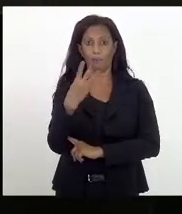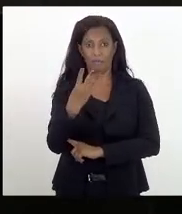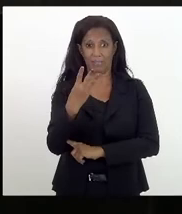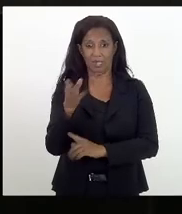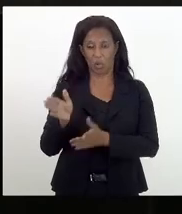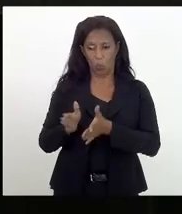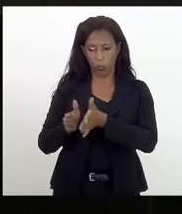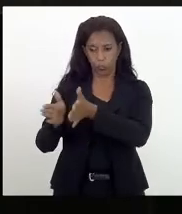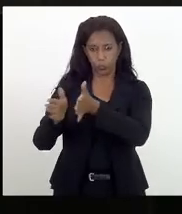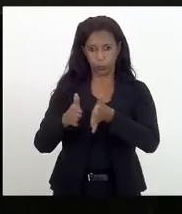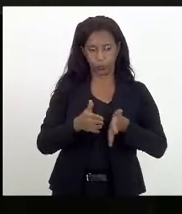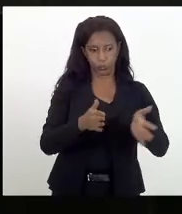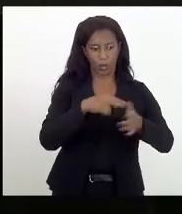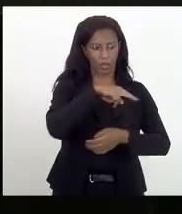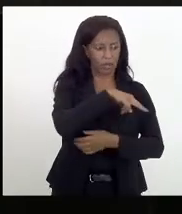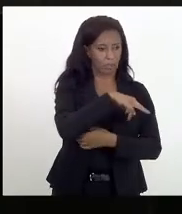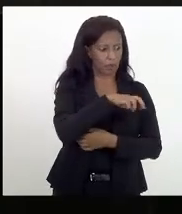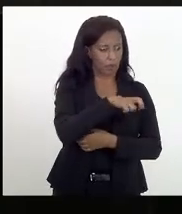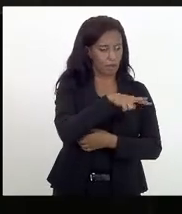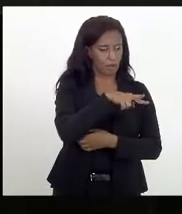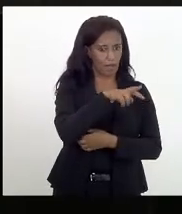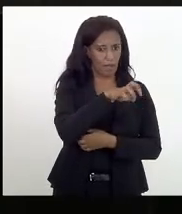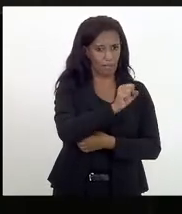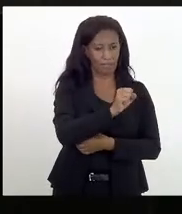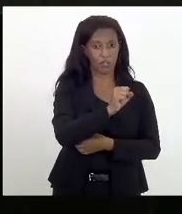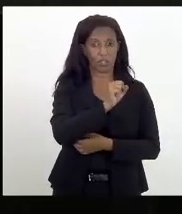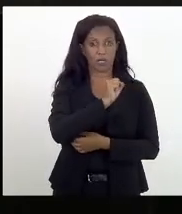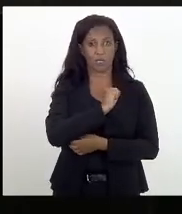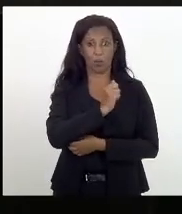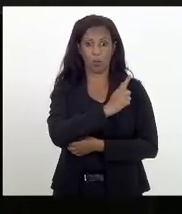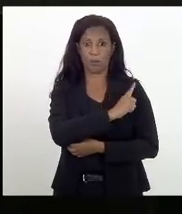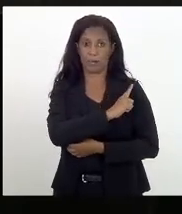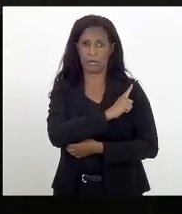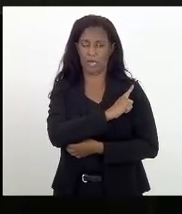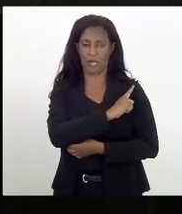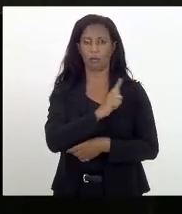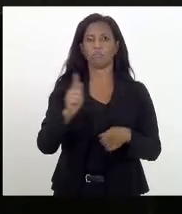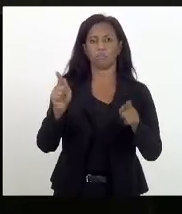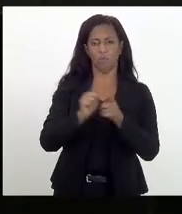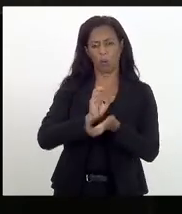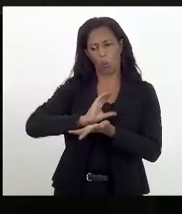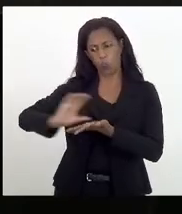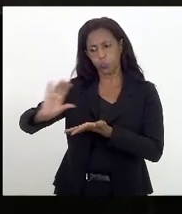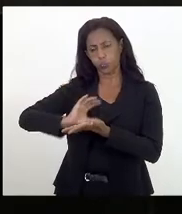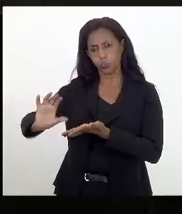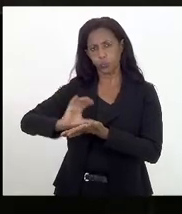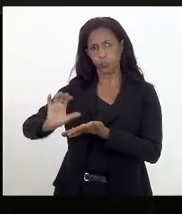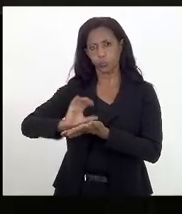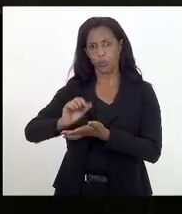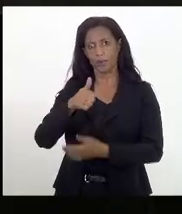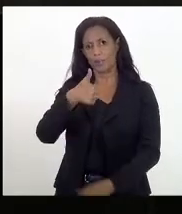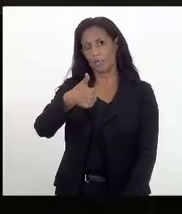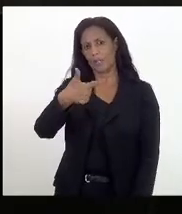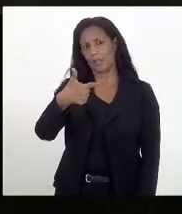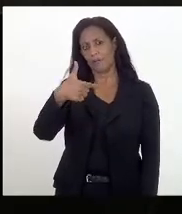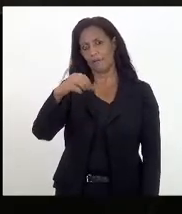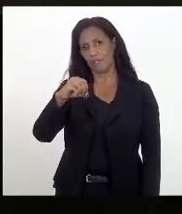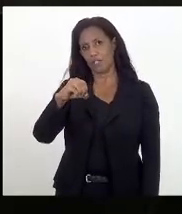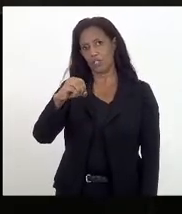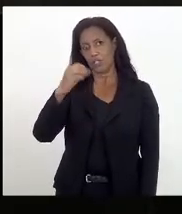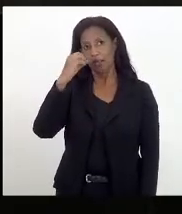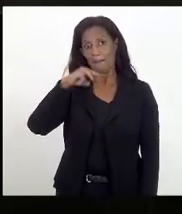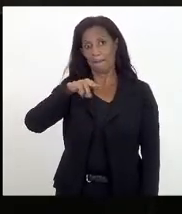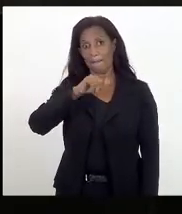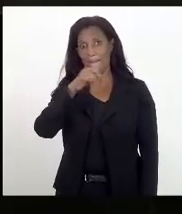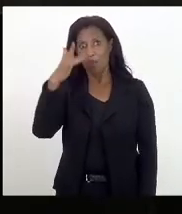trechos entre Neves e o centro de São Gonçalo 297 milhões de reais de investimento 120 mil passageiros